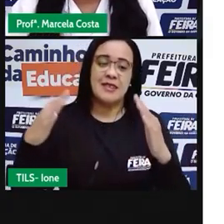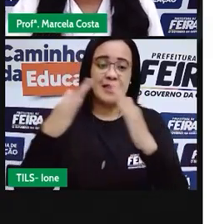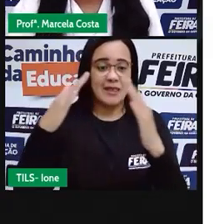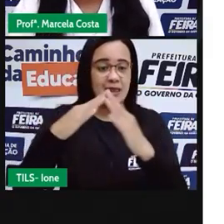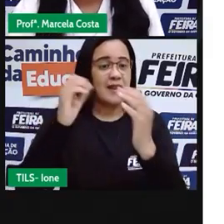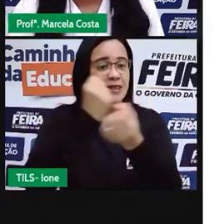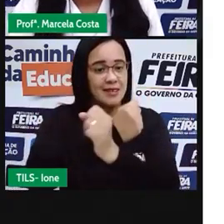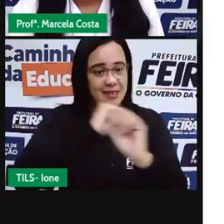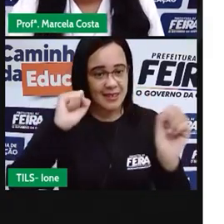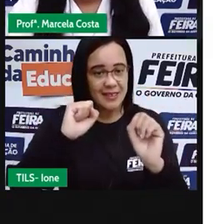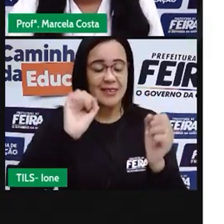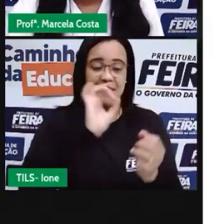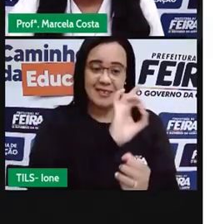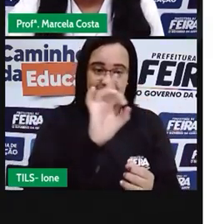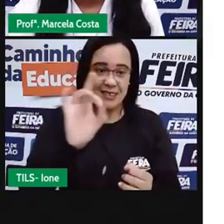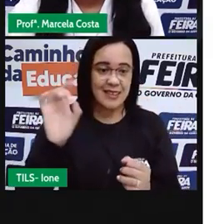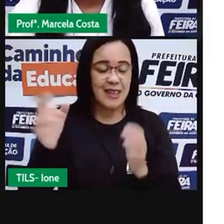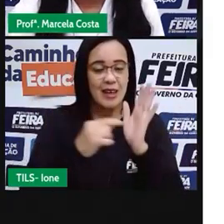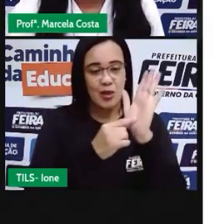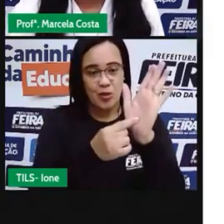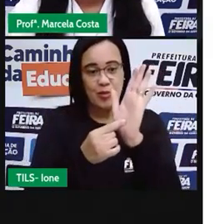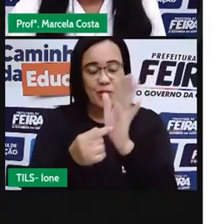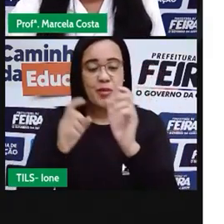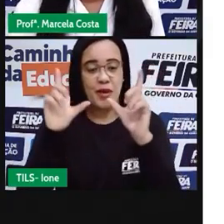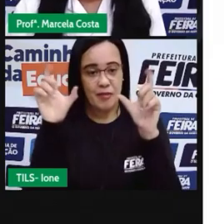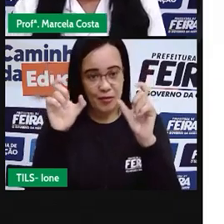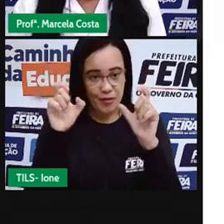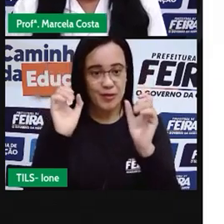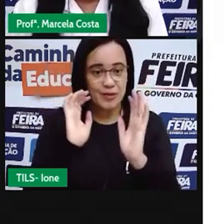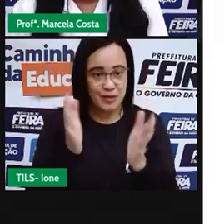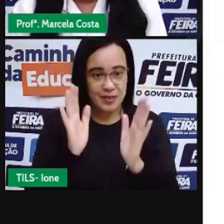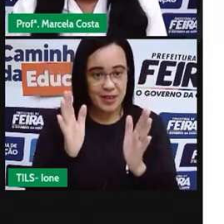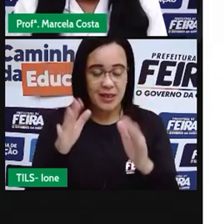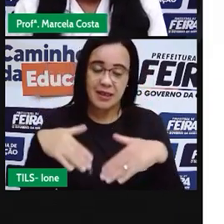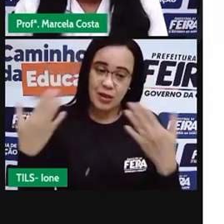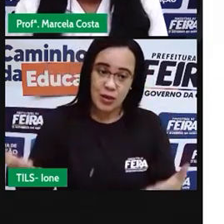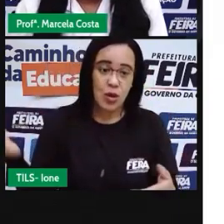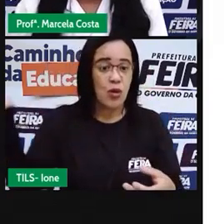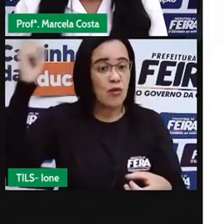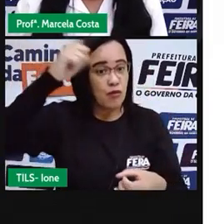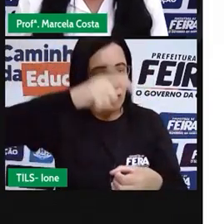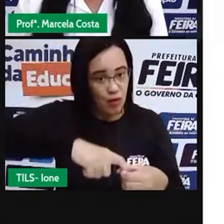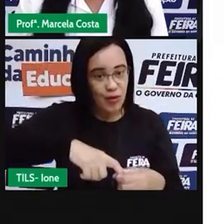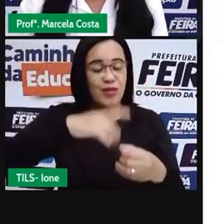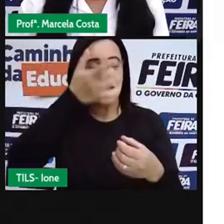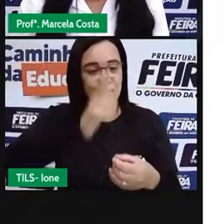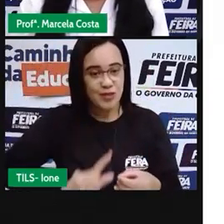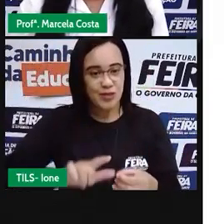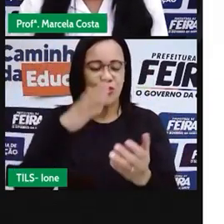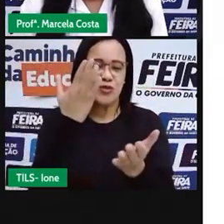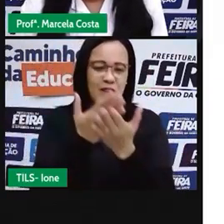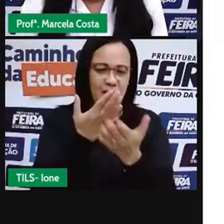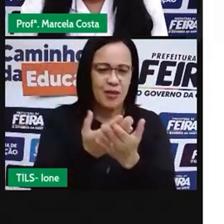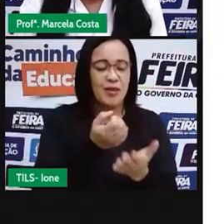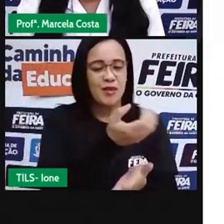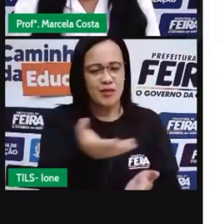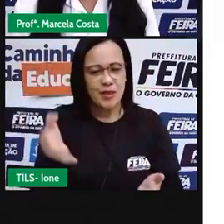obras arquitetônicas daqui da nossa cidade, como o Casarão Flores da Mota, Casarão Olhos d'Água. Lembra? Pois